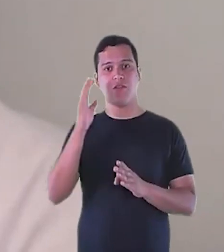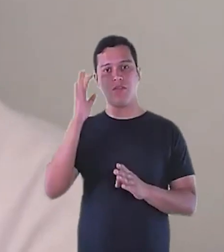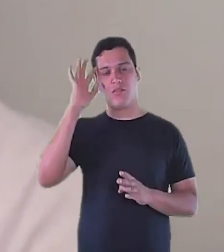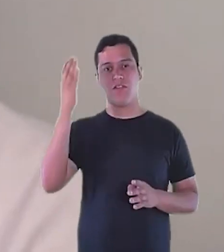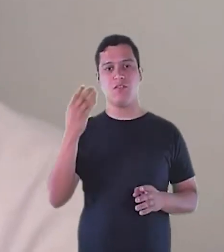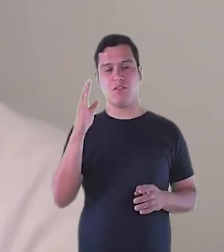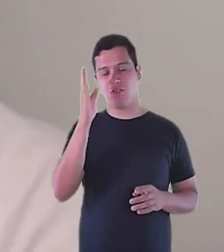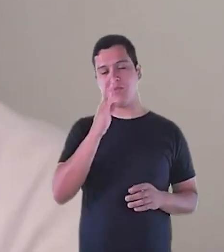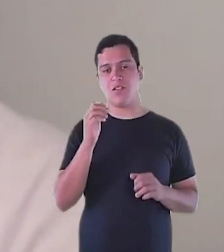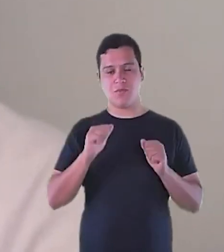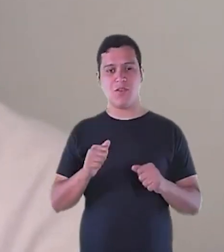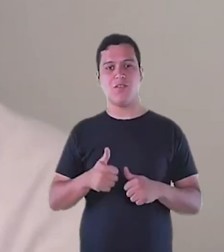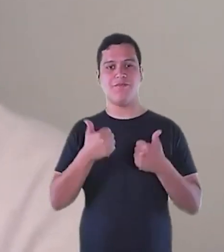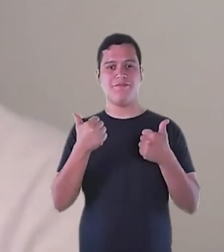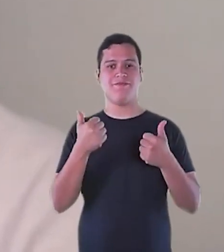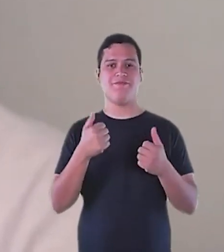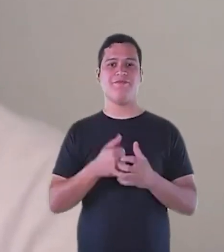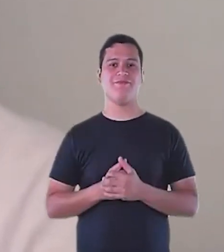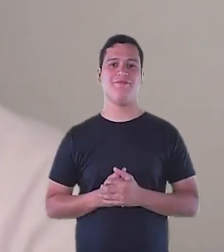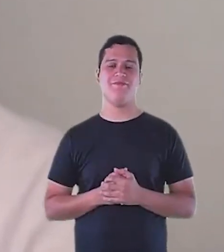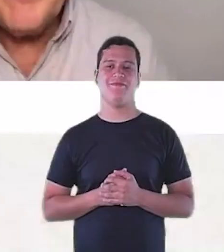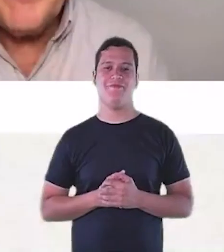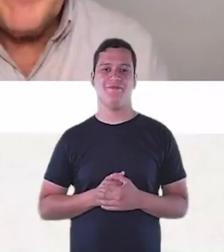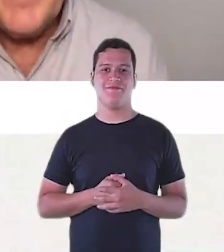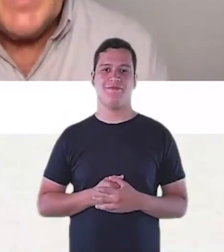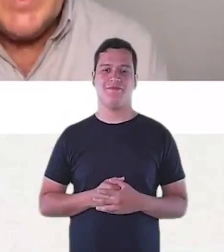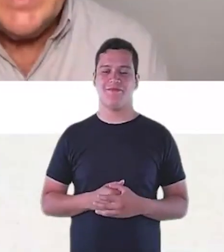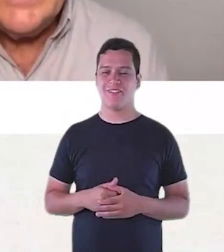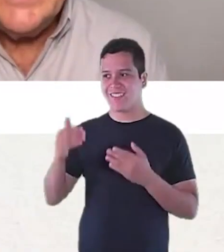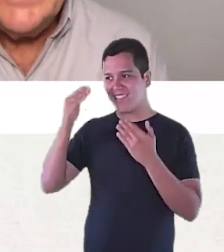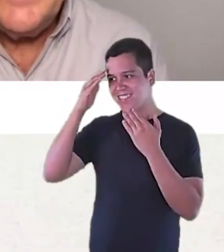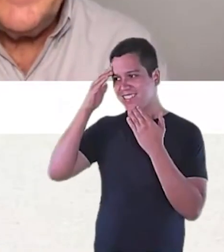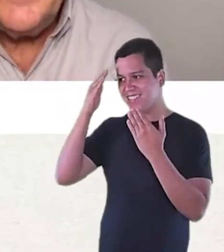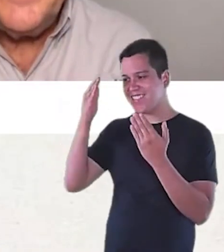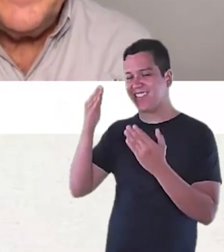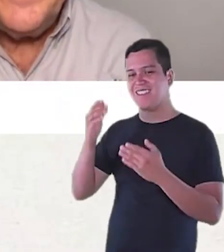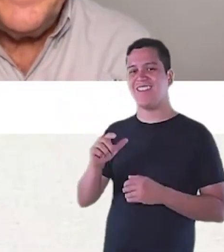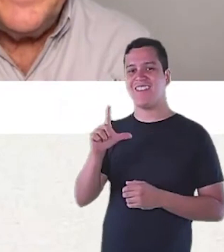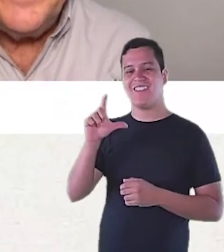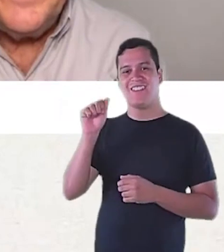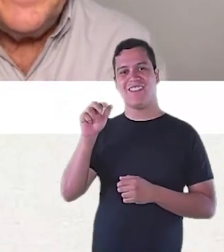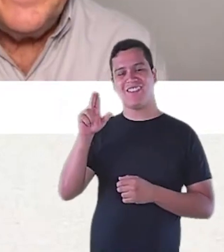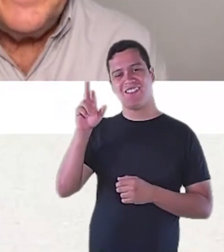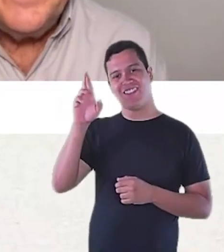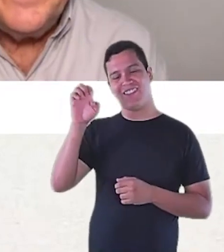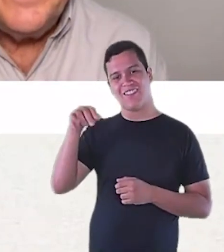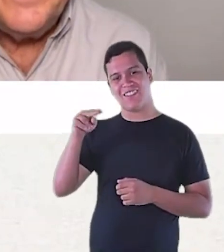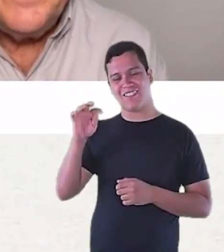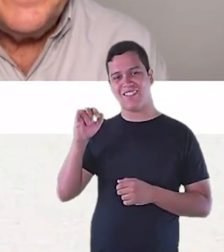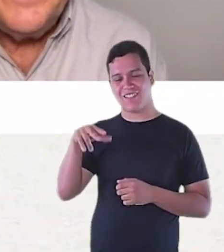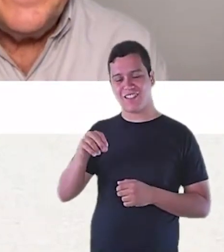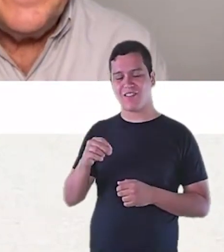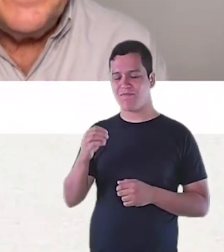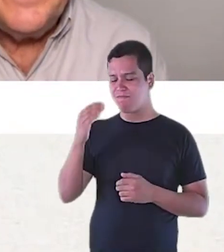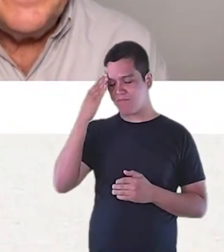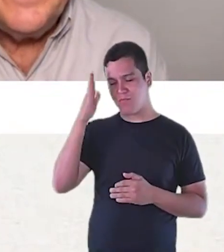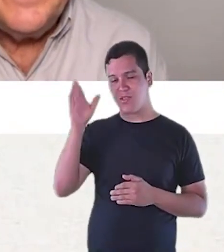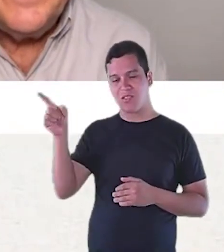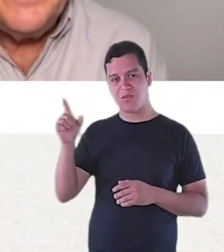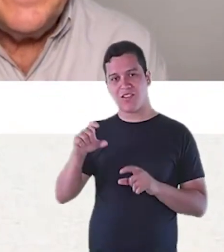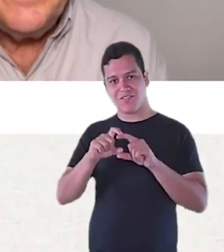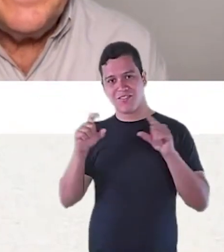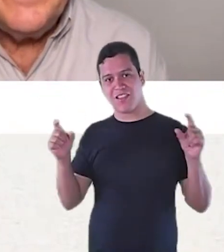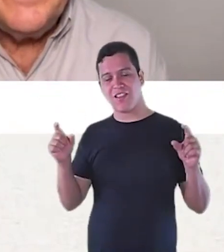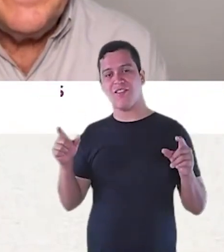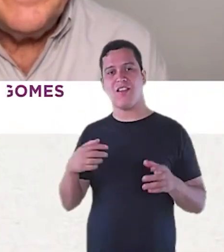melhor do que ele é hoje. Muito obrigado, Laurentino, principalmente por essa palavra